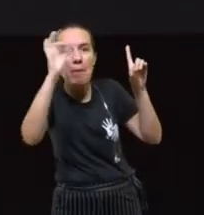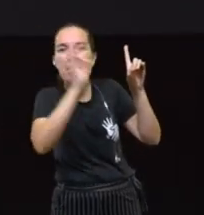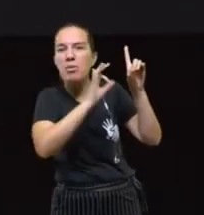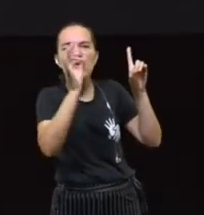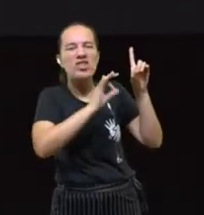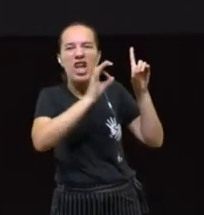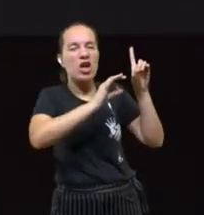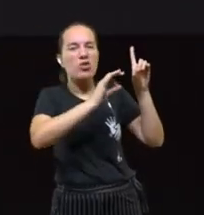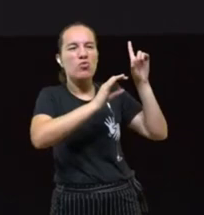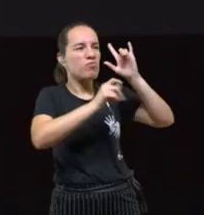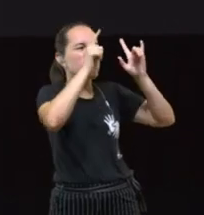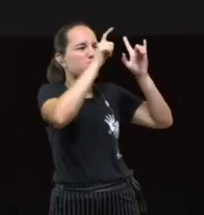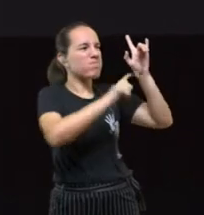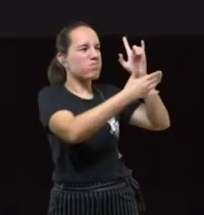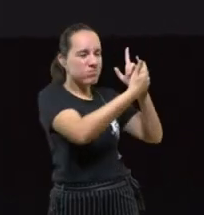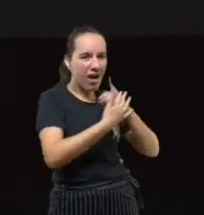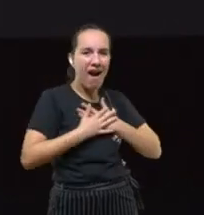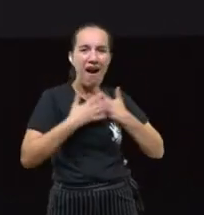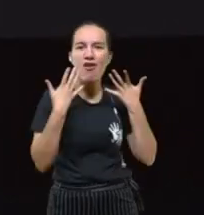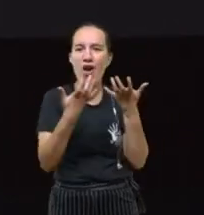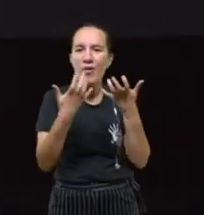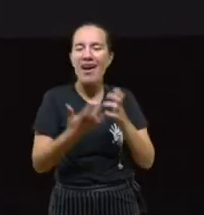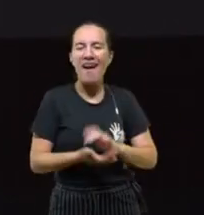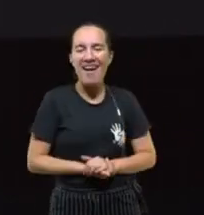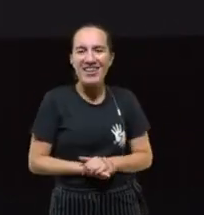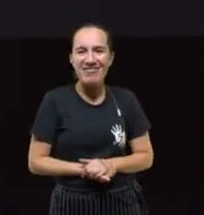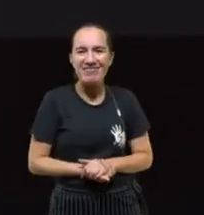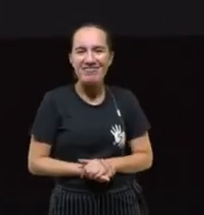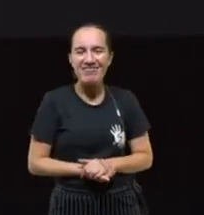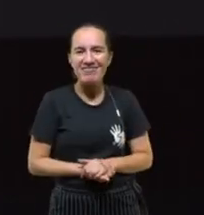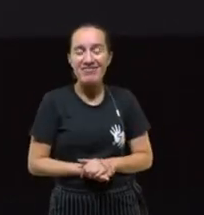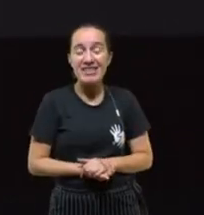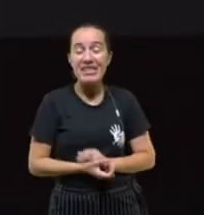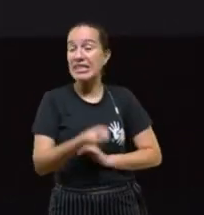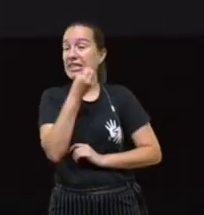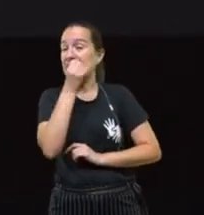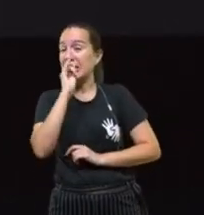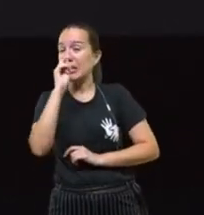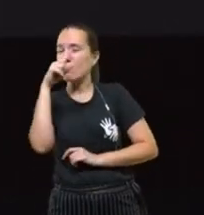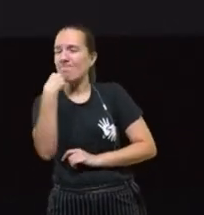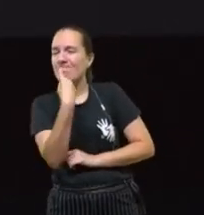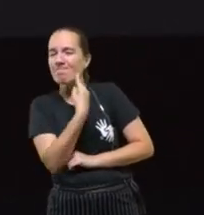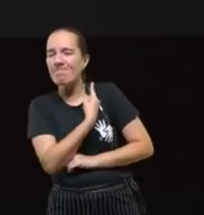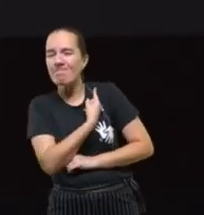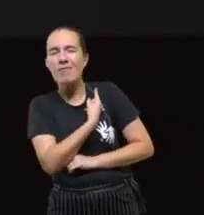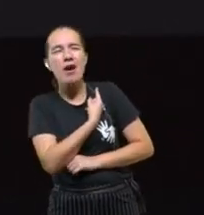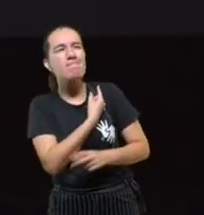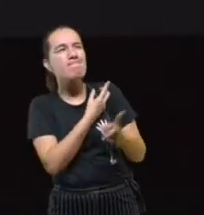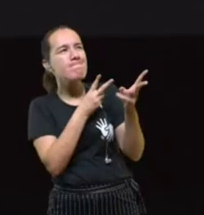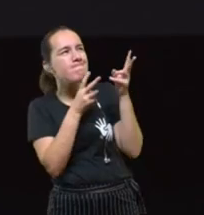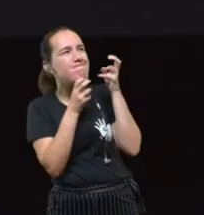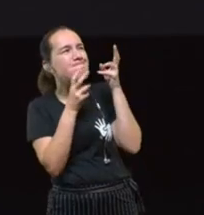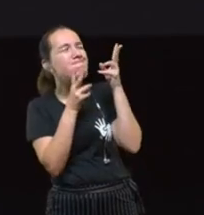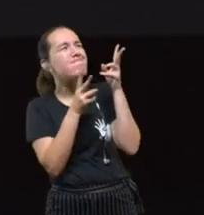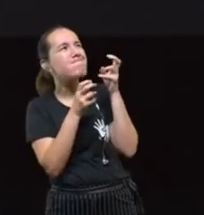pequena porção. Mas se reconhecemos o